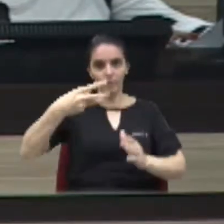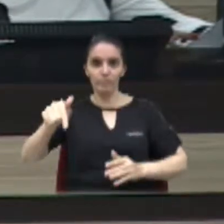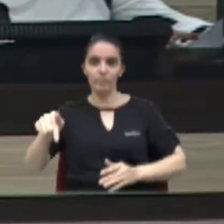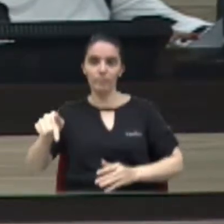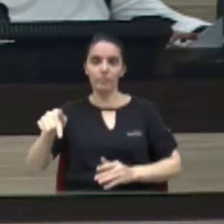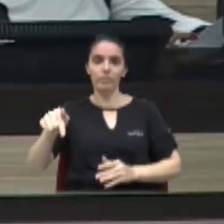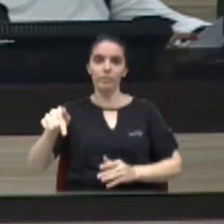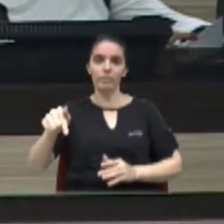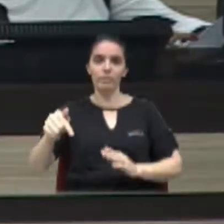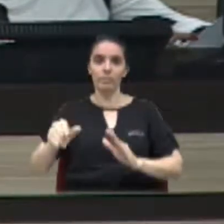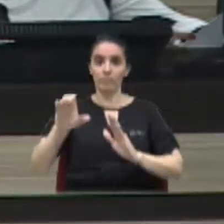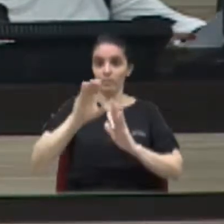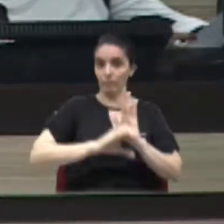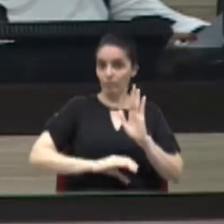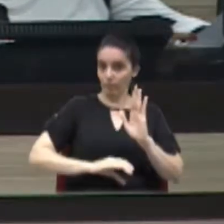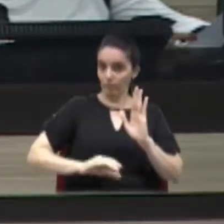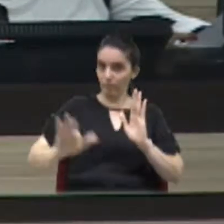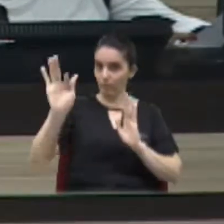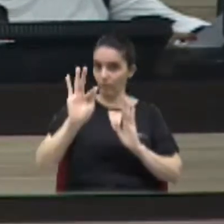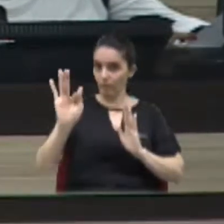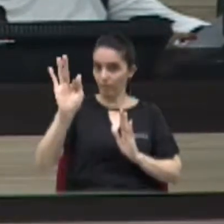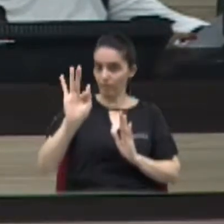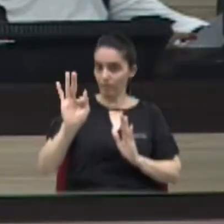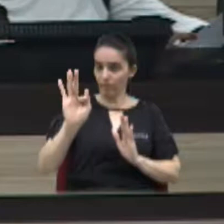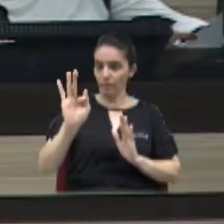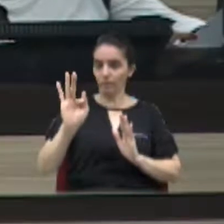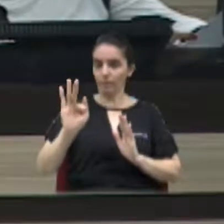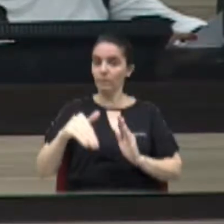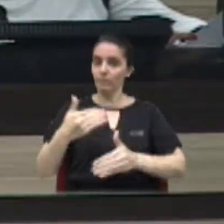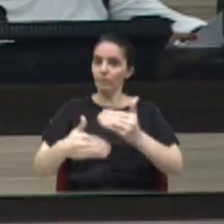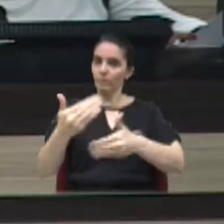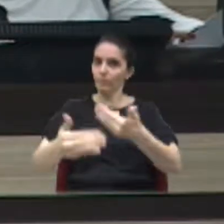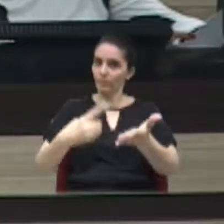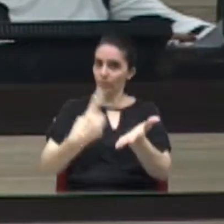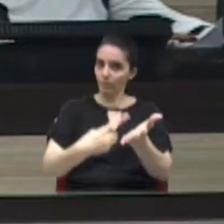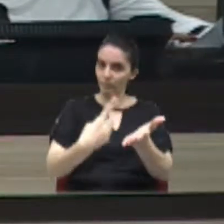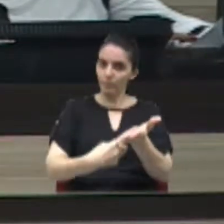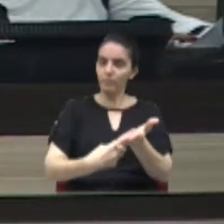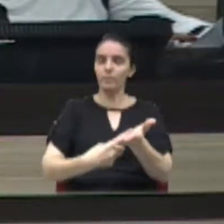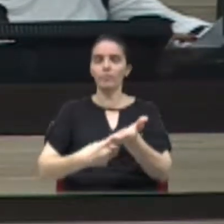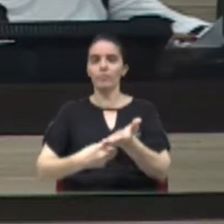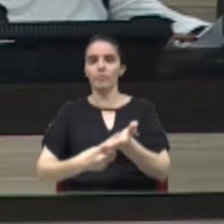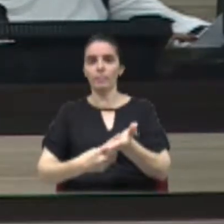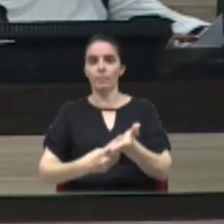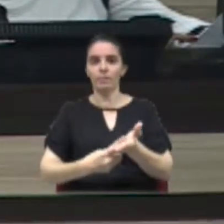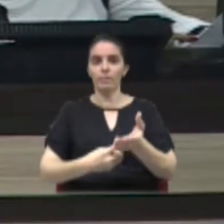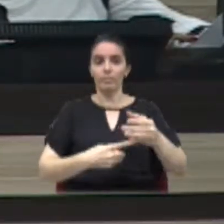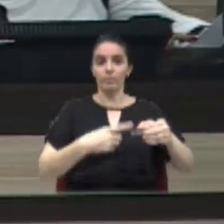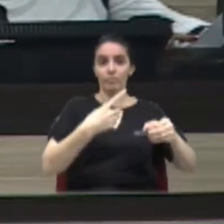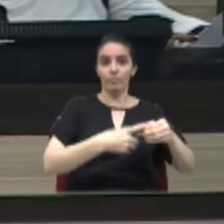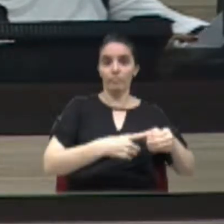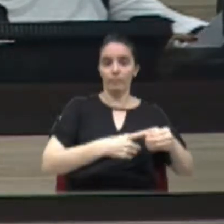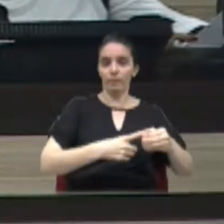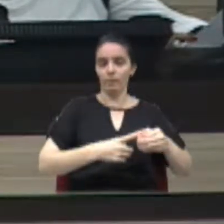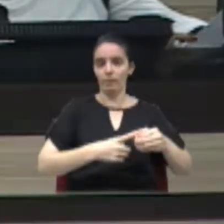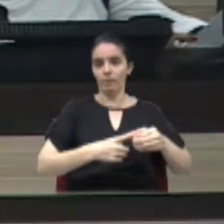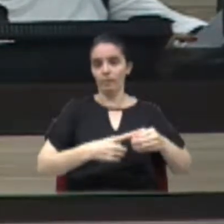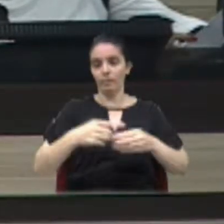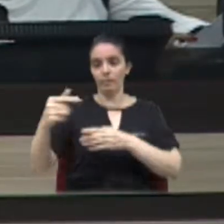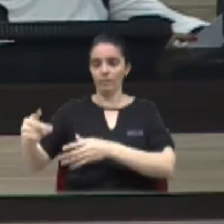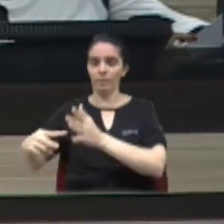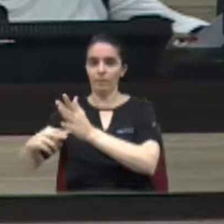37 da Constituição Federal e das demais previsões constantes do termo de acordo firmado entre o município de Limeira e o Sindicato dos